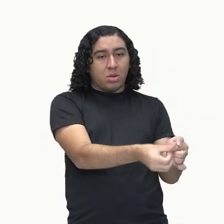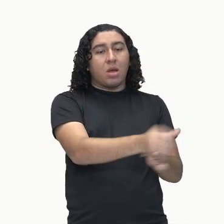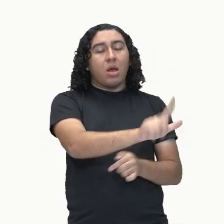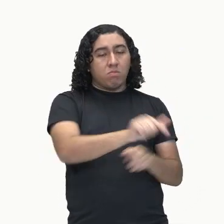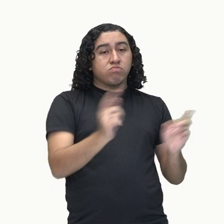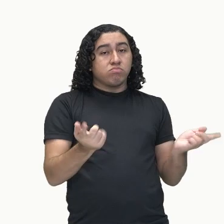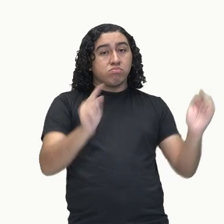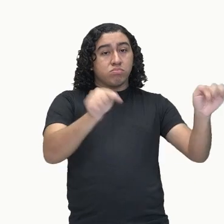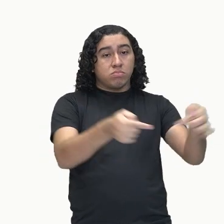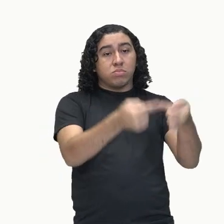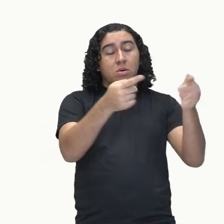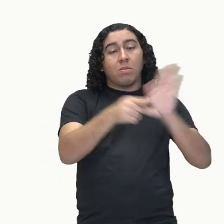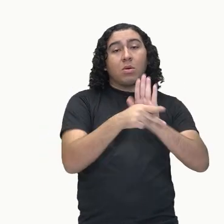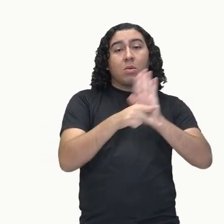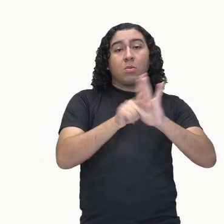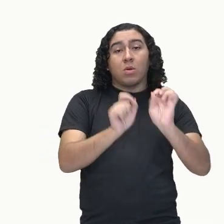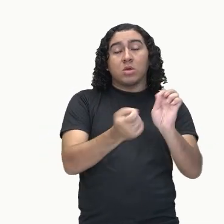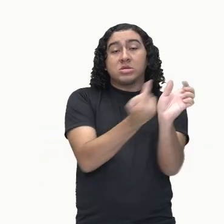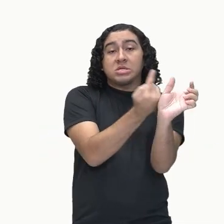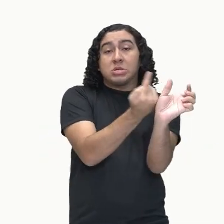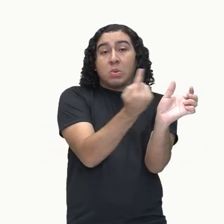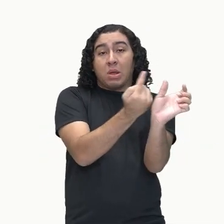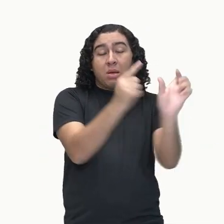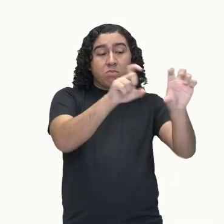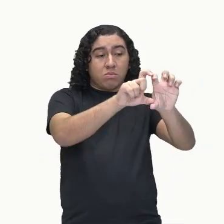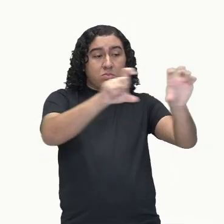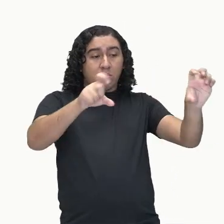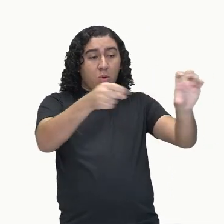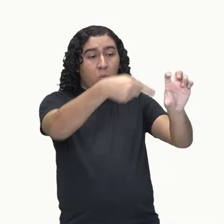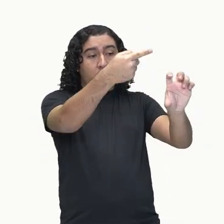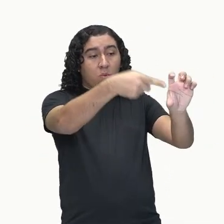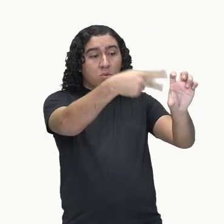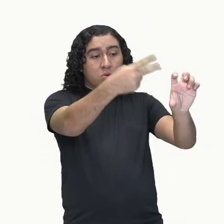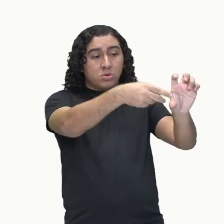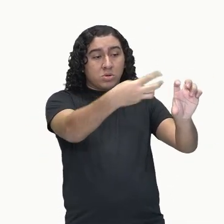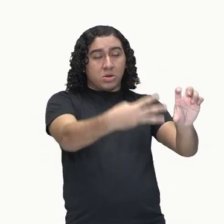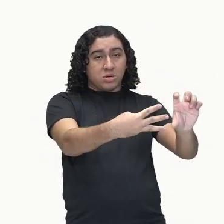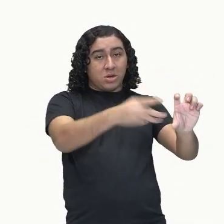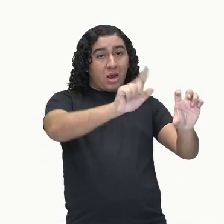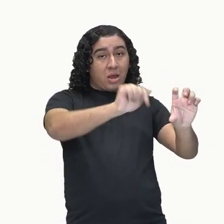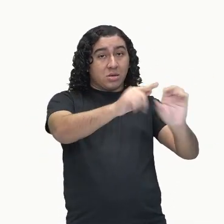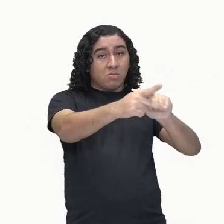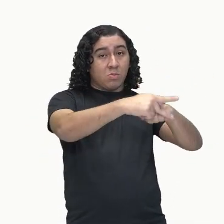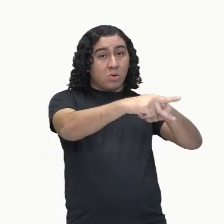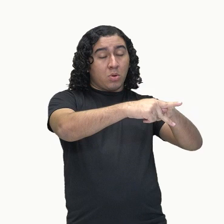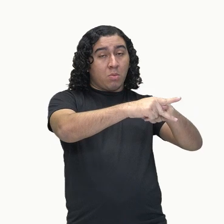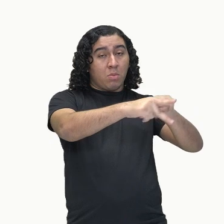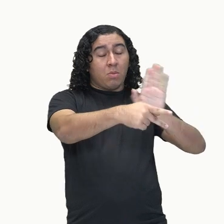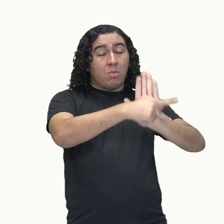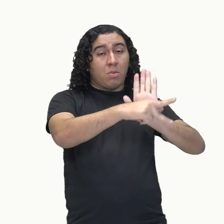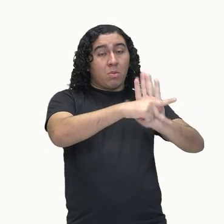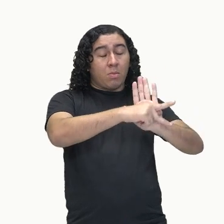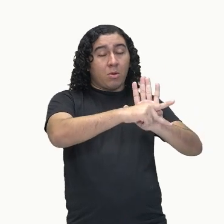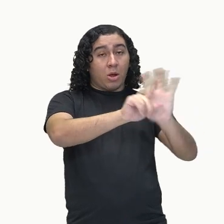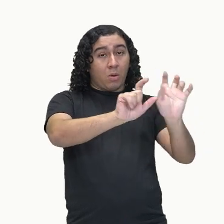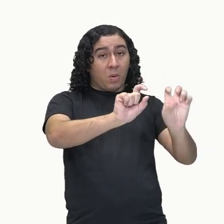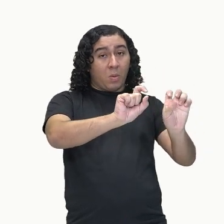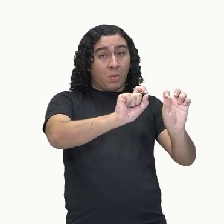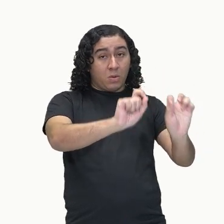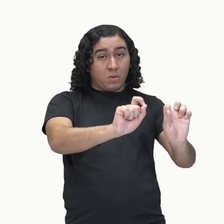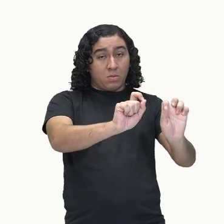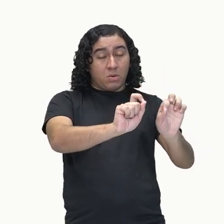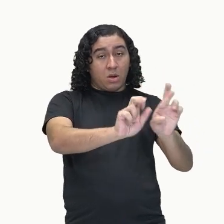pessoais que estão no singular ou seja esses pronomes esses pronomes